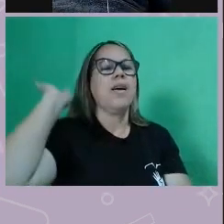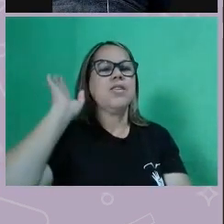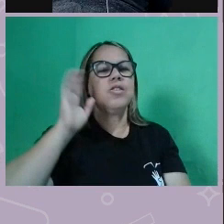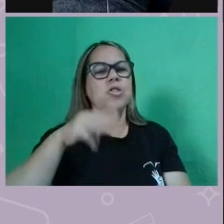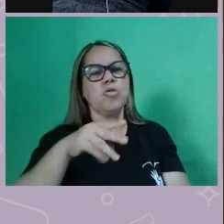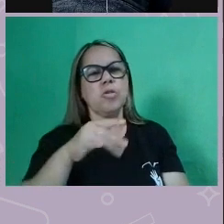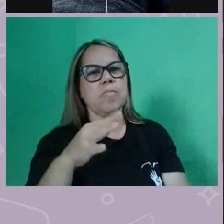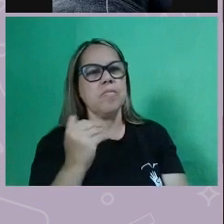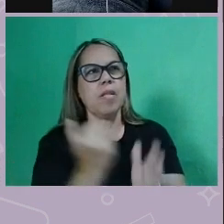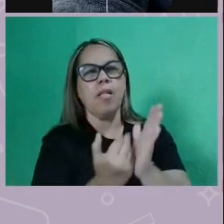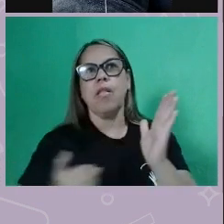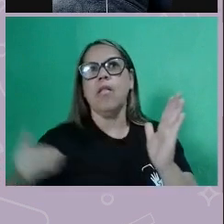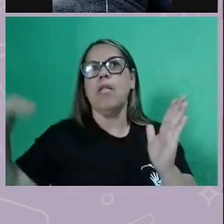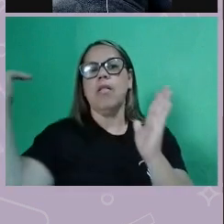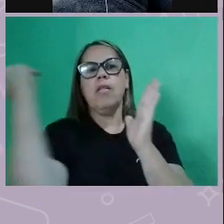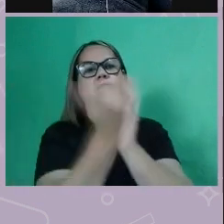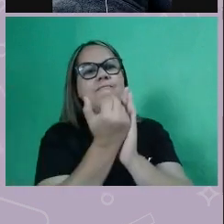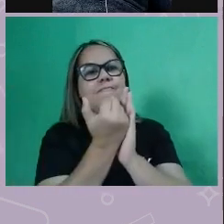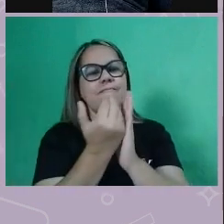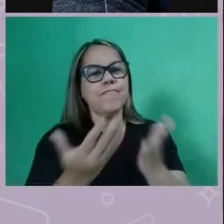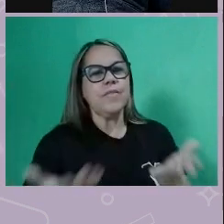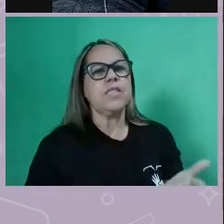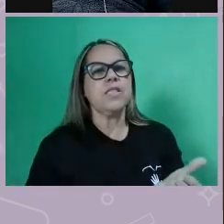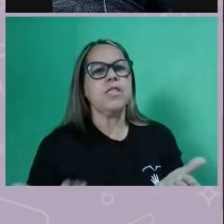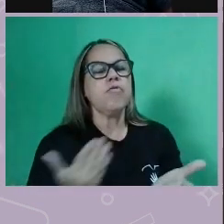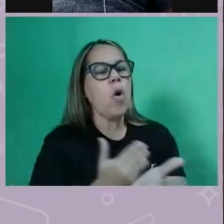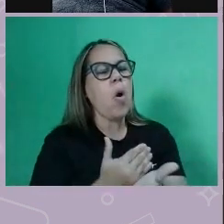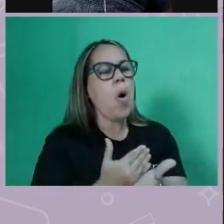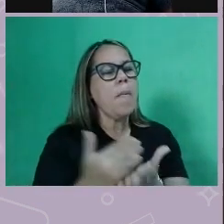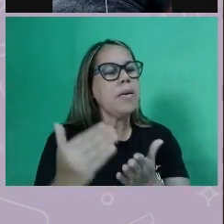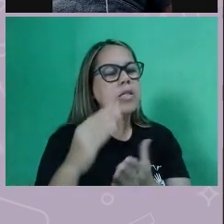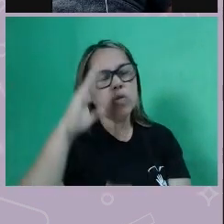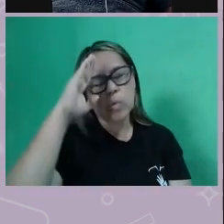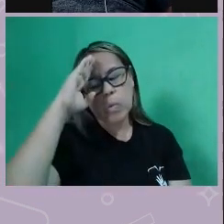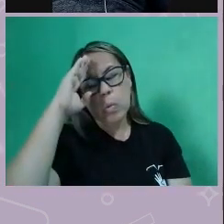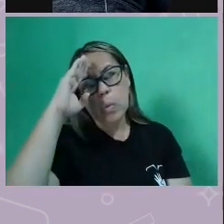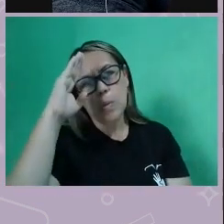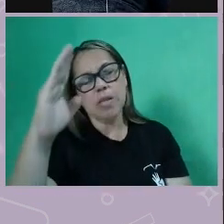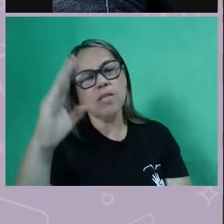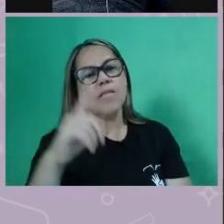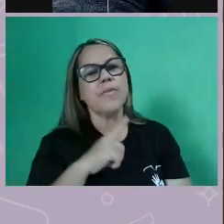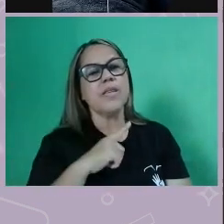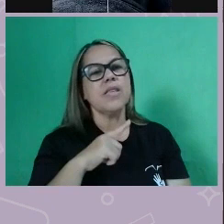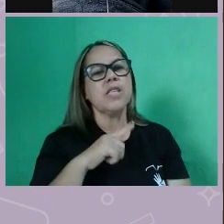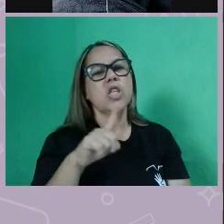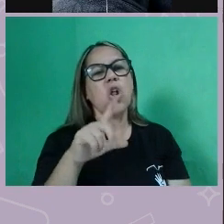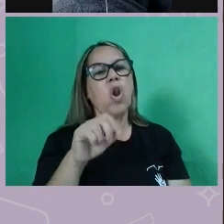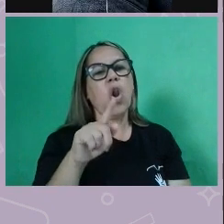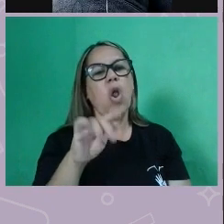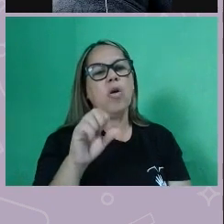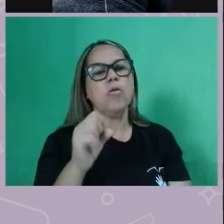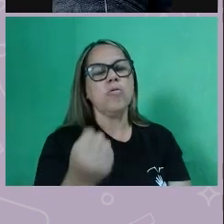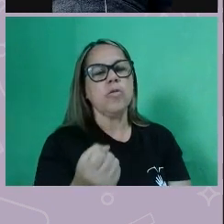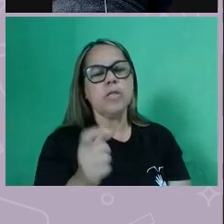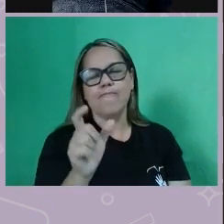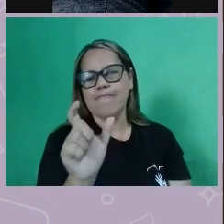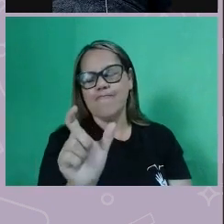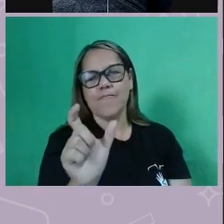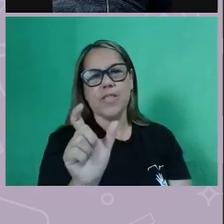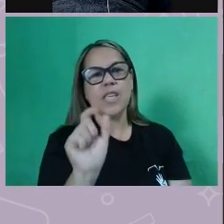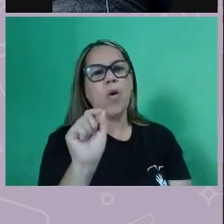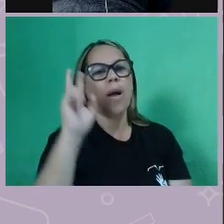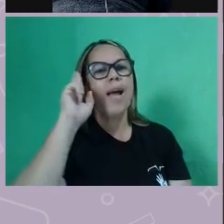superar a narrativa mitológica a partir de um princípio que eles chamam de logos que é a